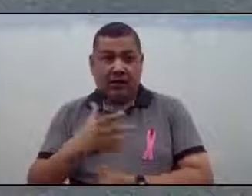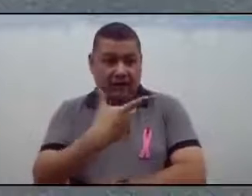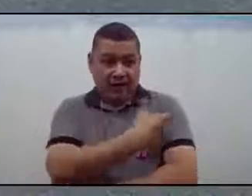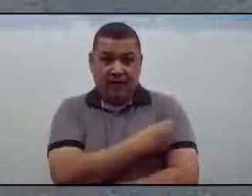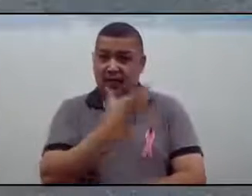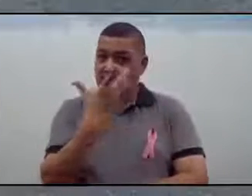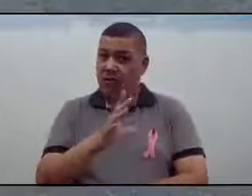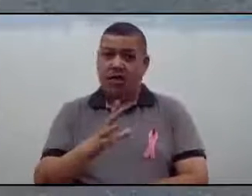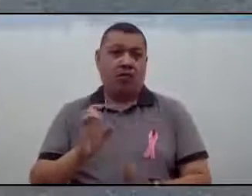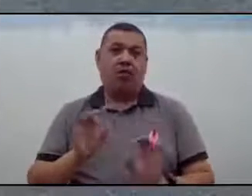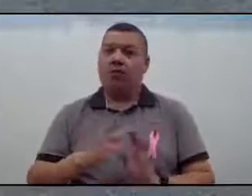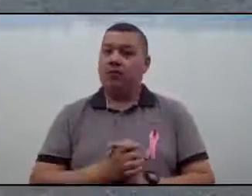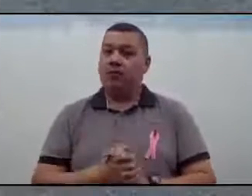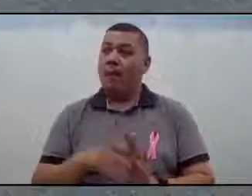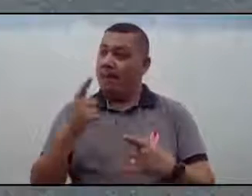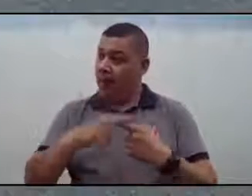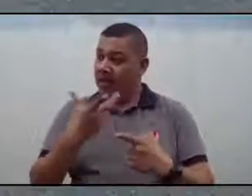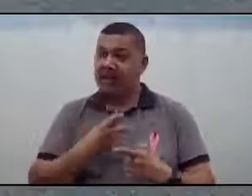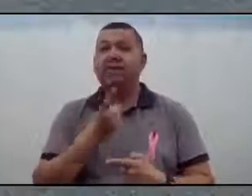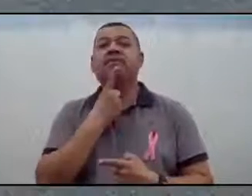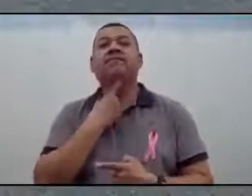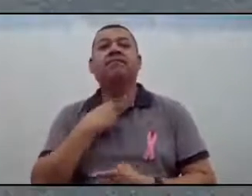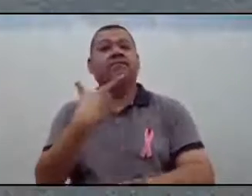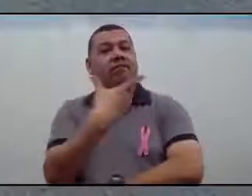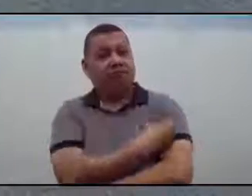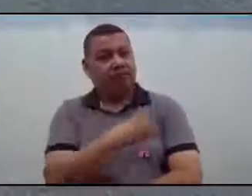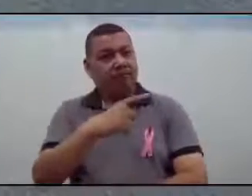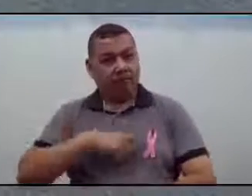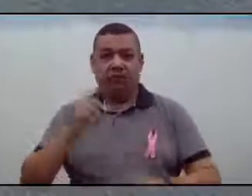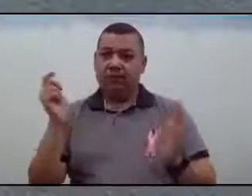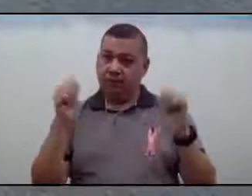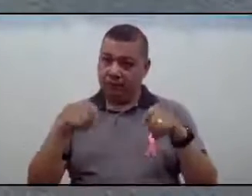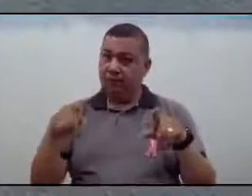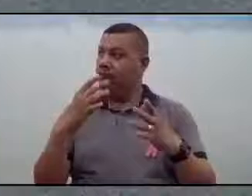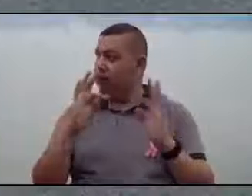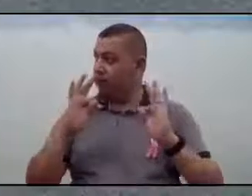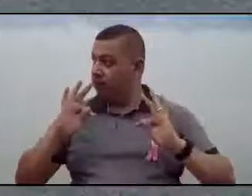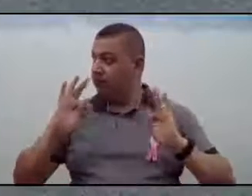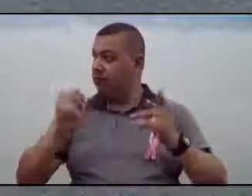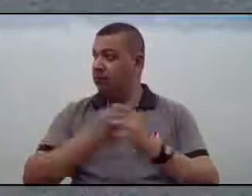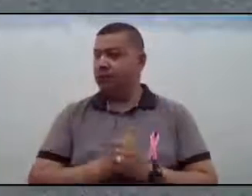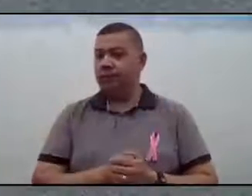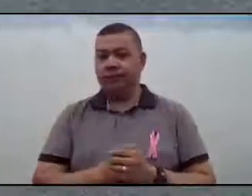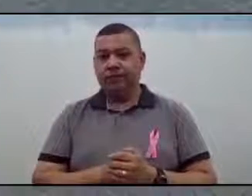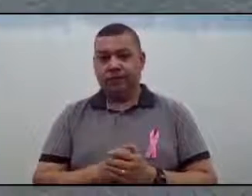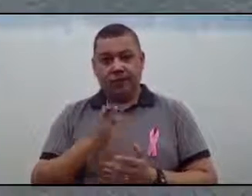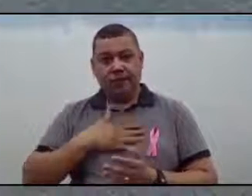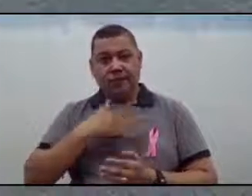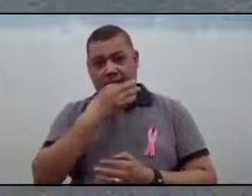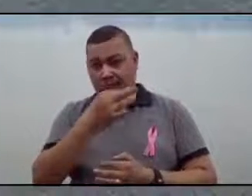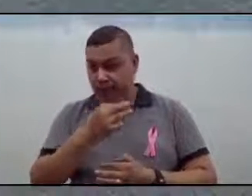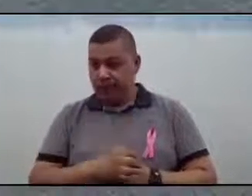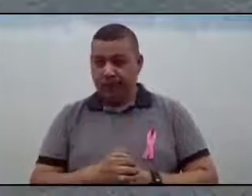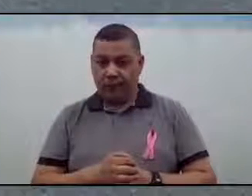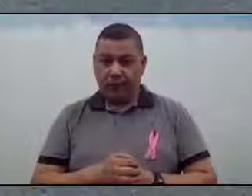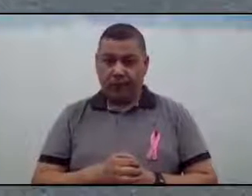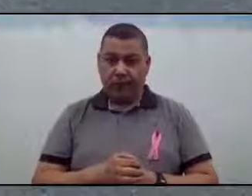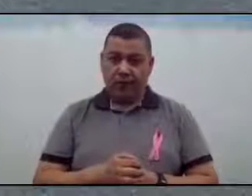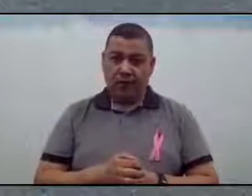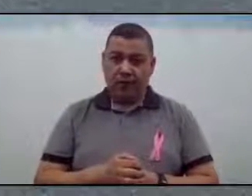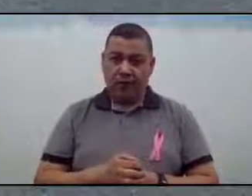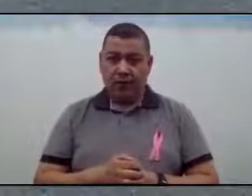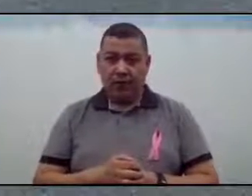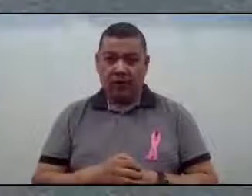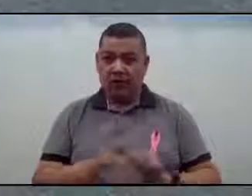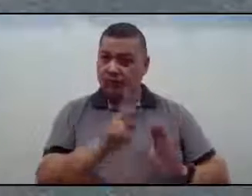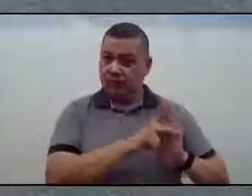da agulha. Porque se querer, vacina todo mundo, tá? Eu achava que realmente não era um projeto assim muito